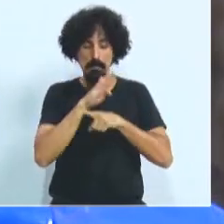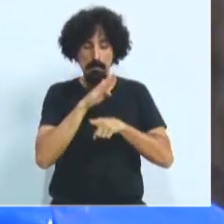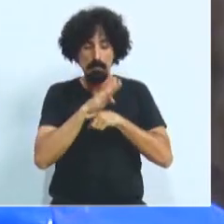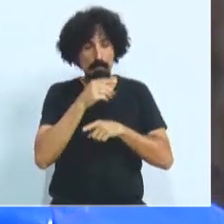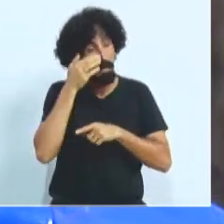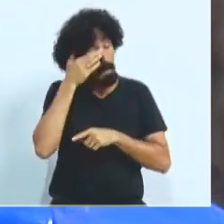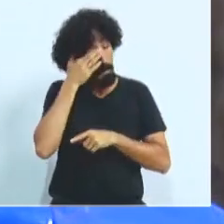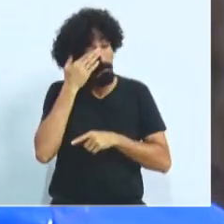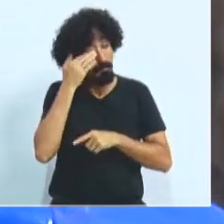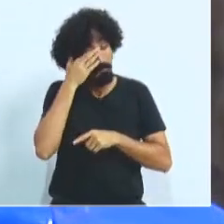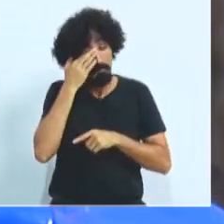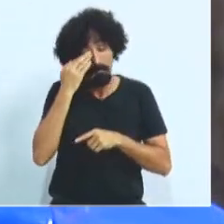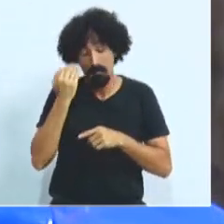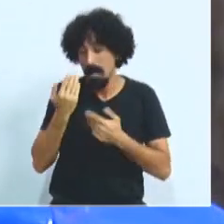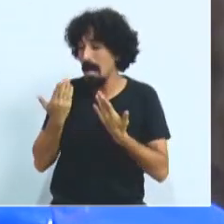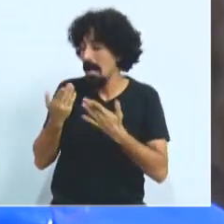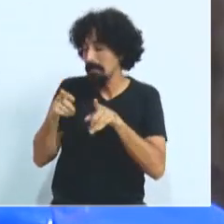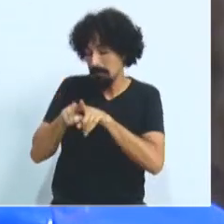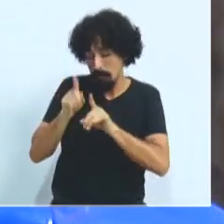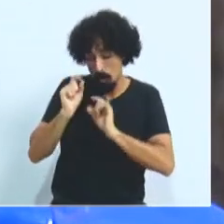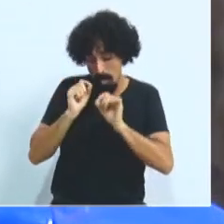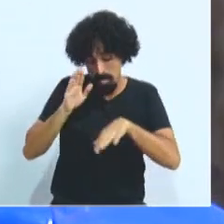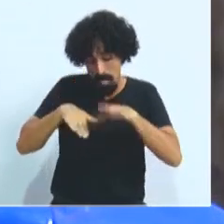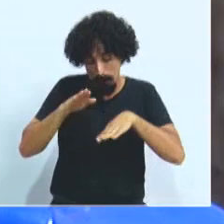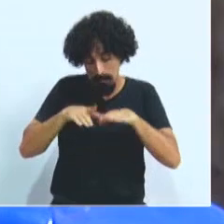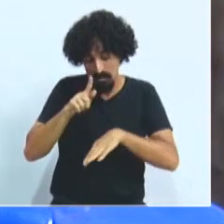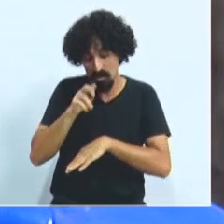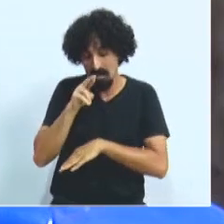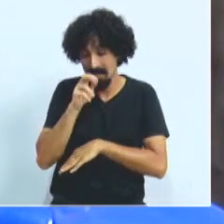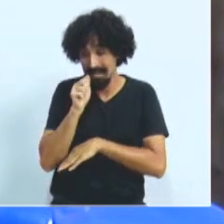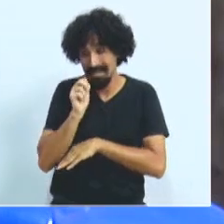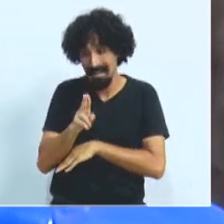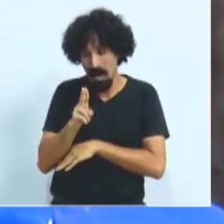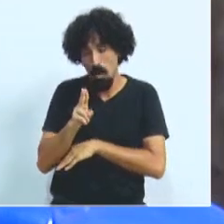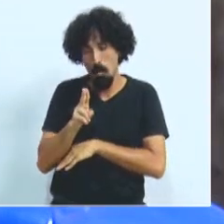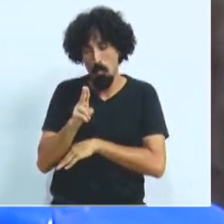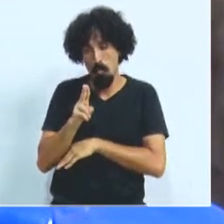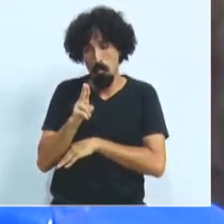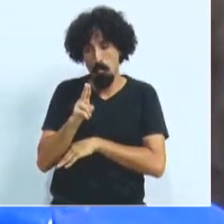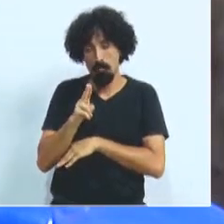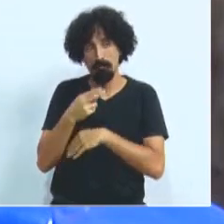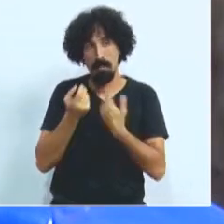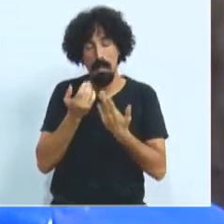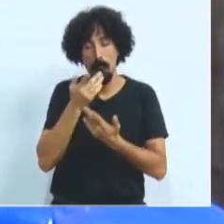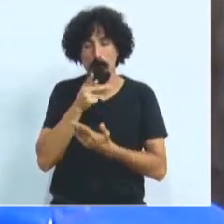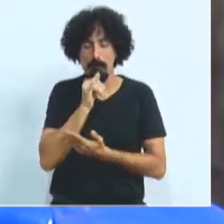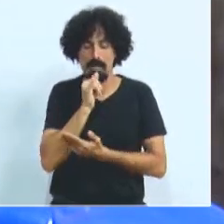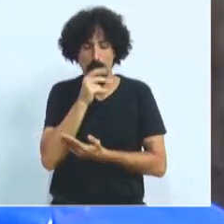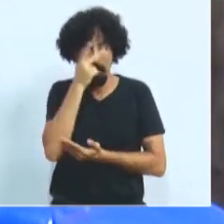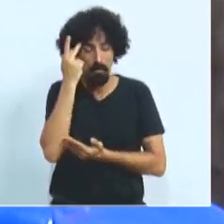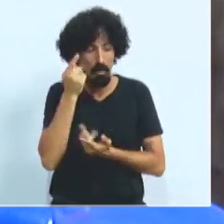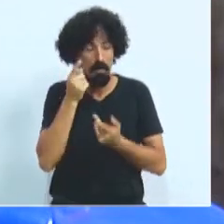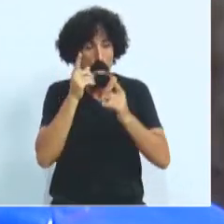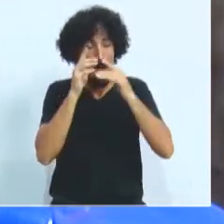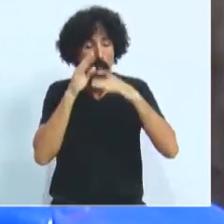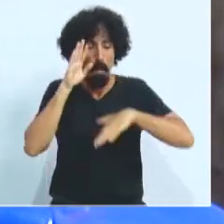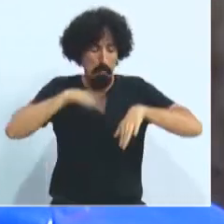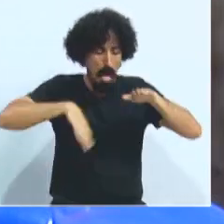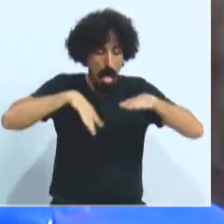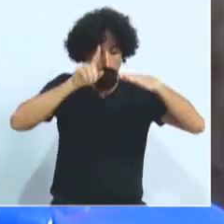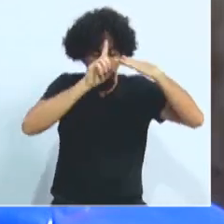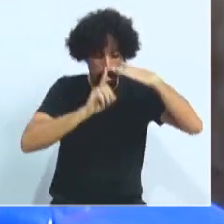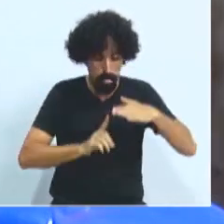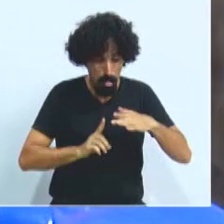afogamento, mais vem a necessidade ali da pessoa receber uma massagem cardíaca. Às vezes a pessoa se afoga, mas saiu da